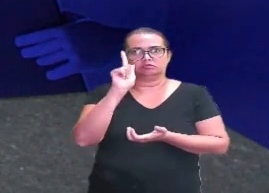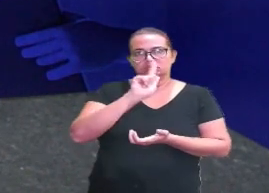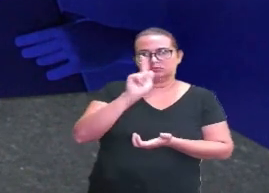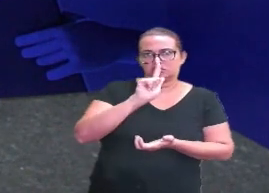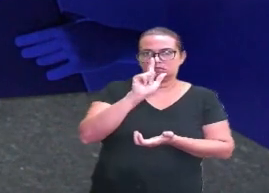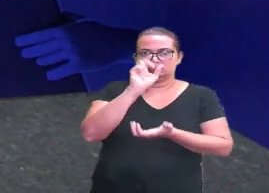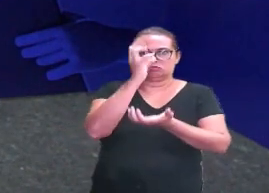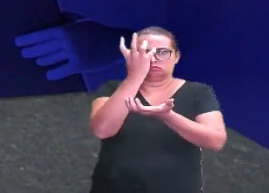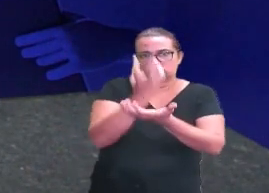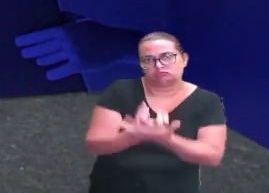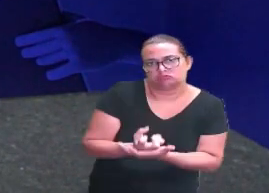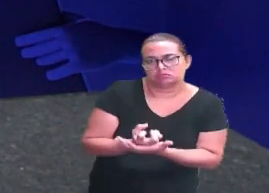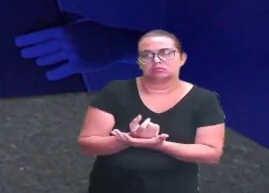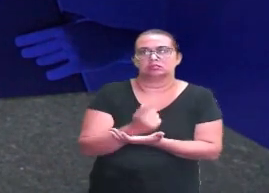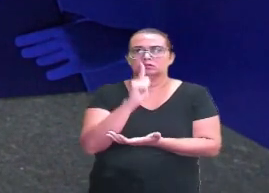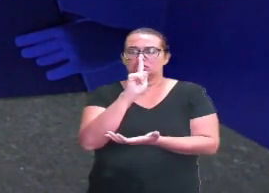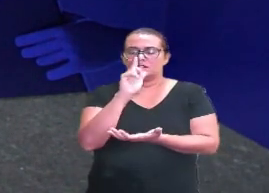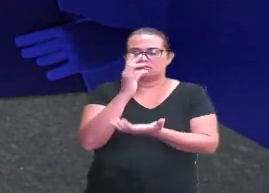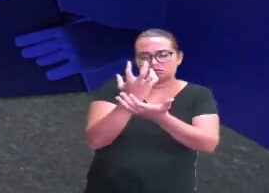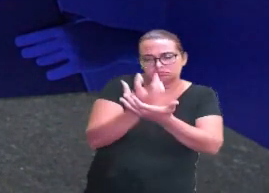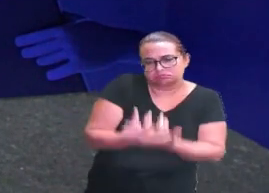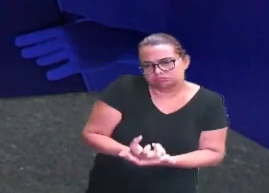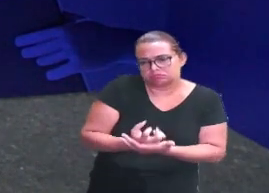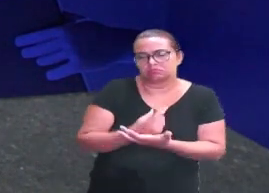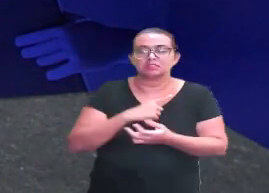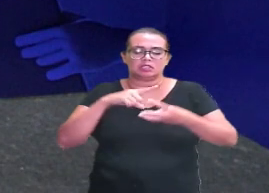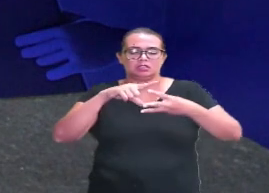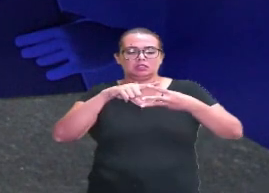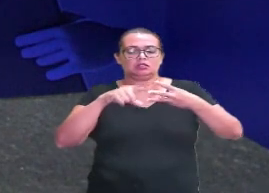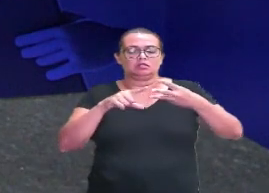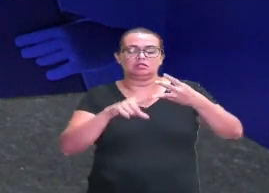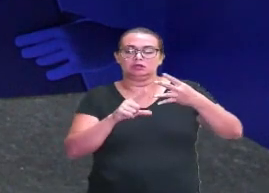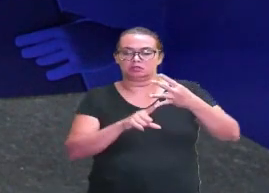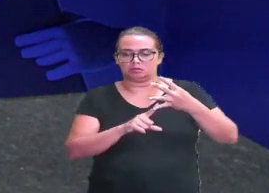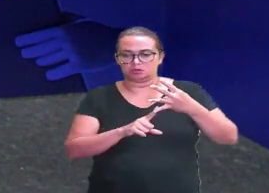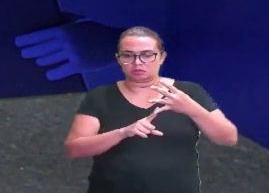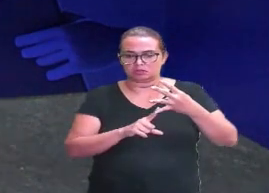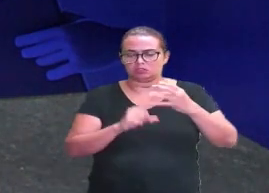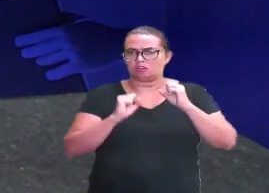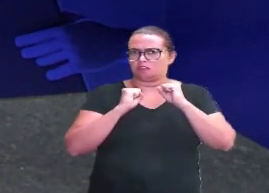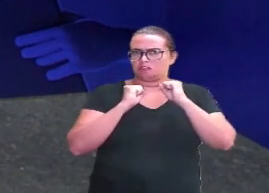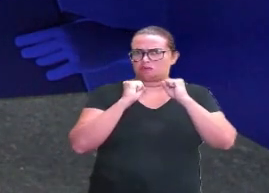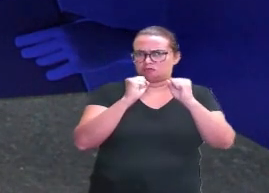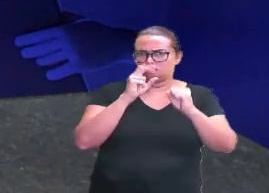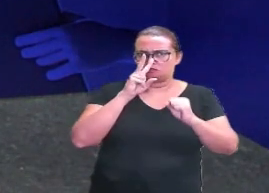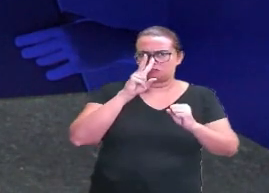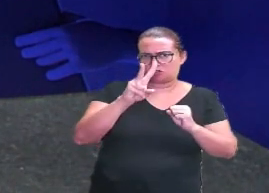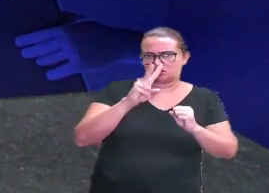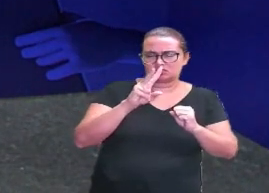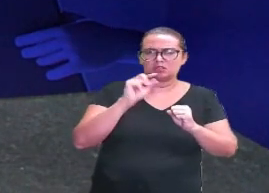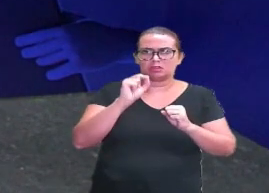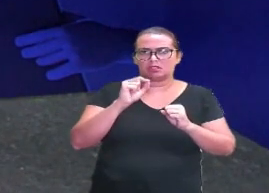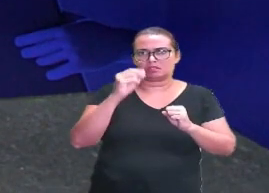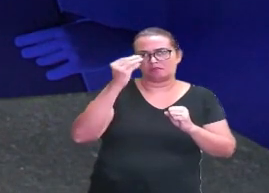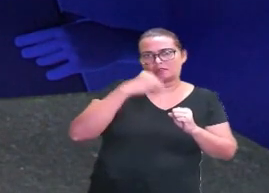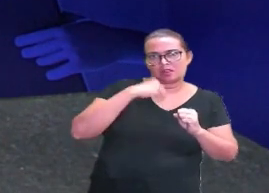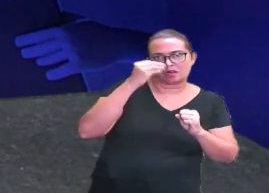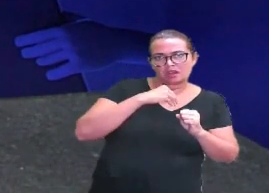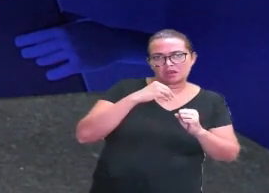forças fundamentais na natureza. São elas: a força fraca, a